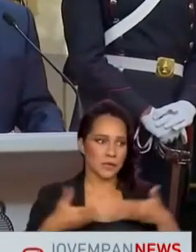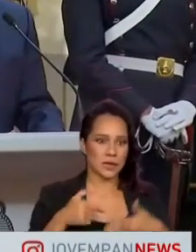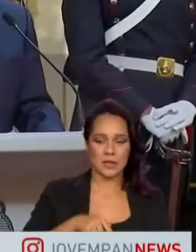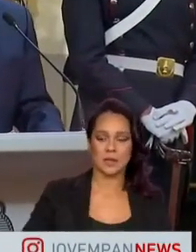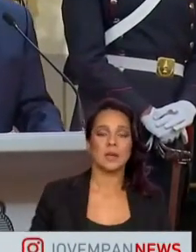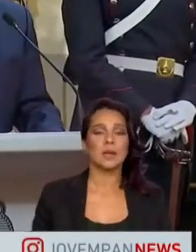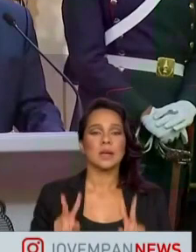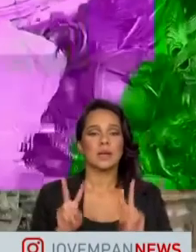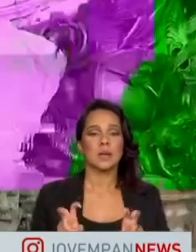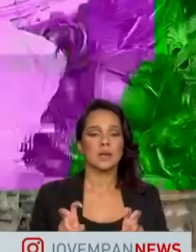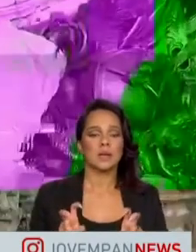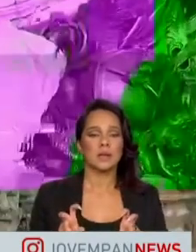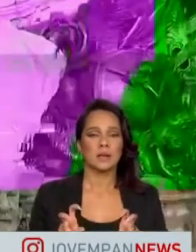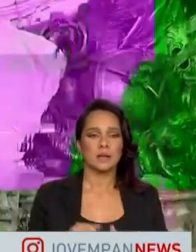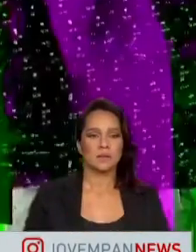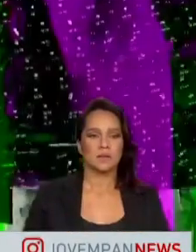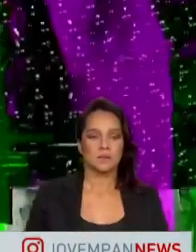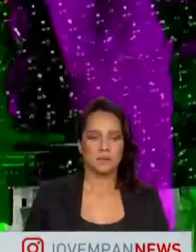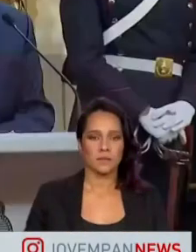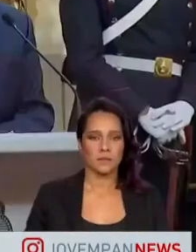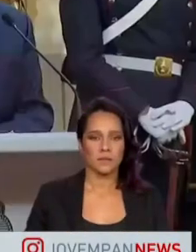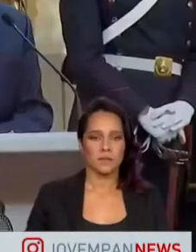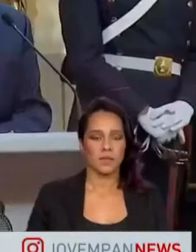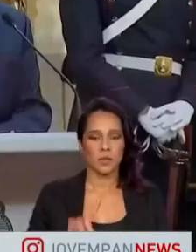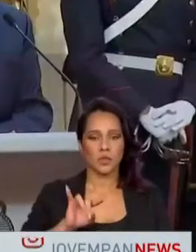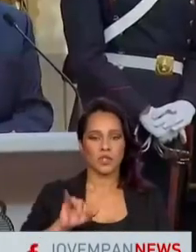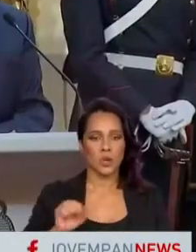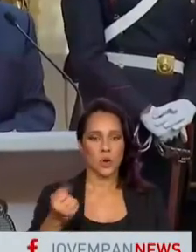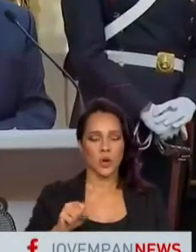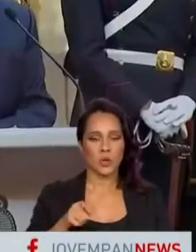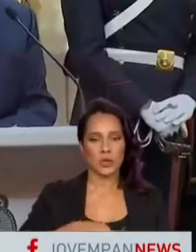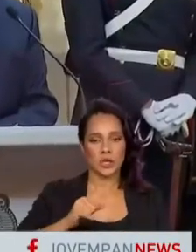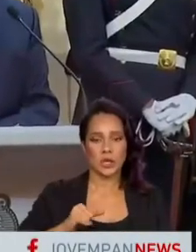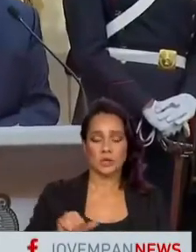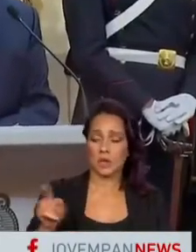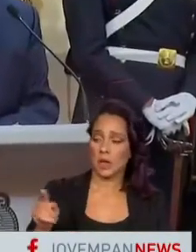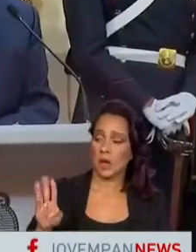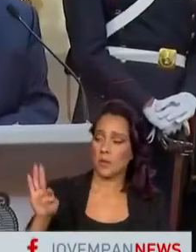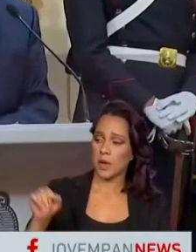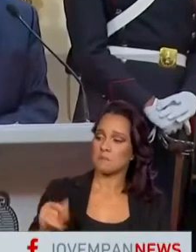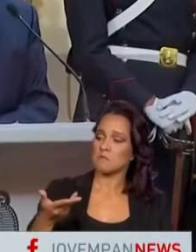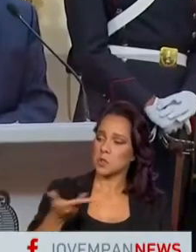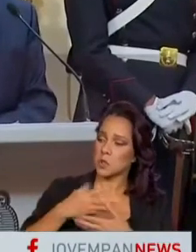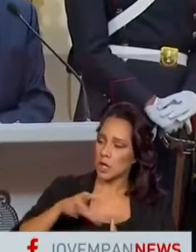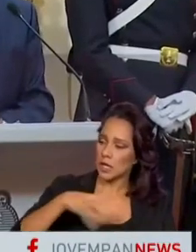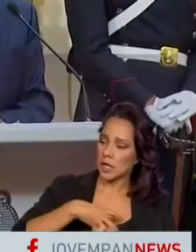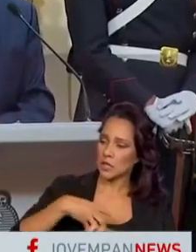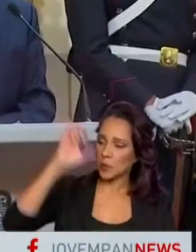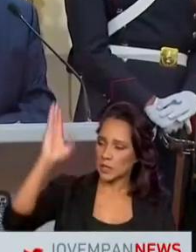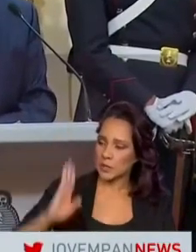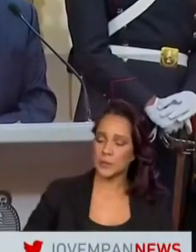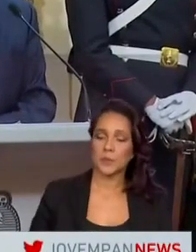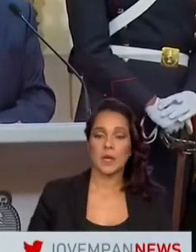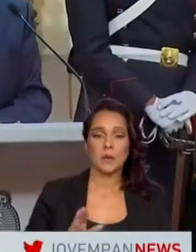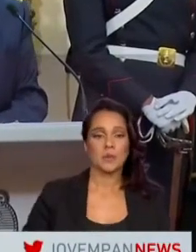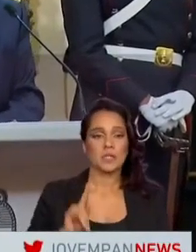que é em relação à troca. No dia 8 de janeiro, o presidente Alberto Fernandes foi um dos primeiros a prestar solidariedade ao Brasil por